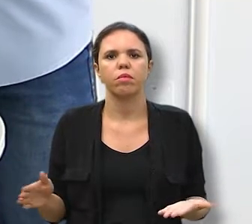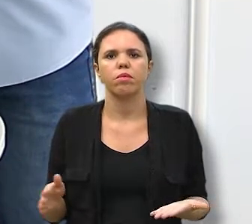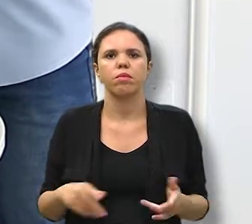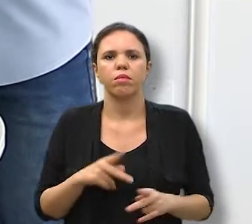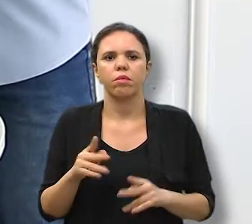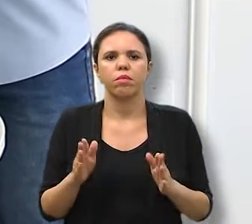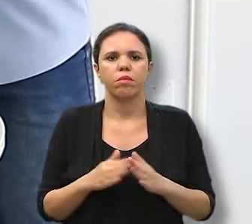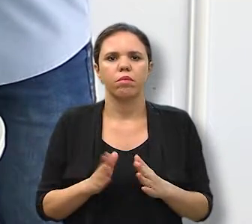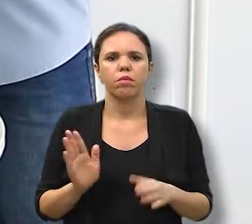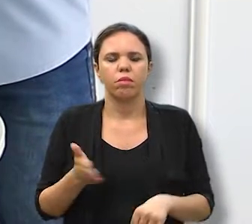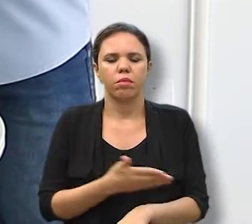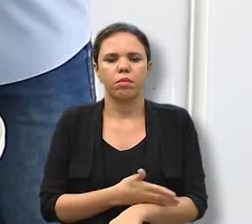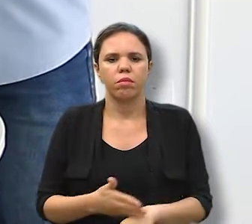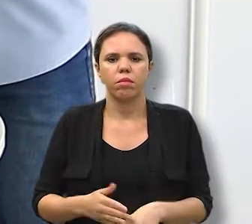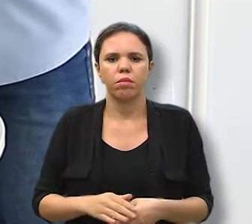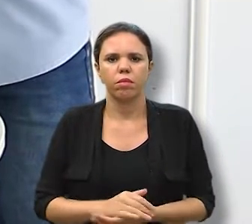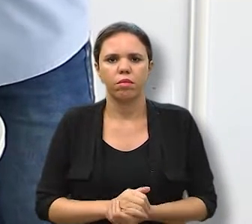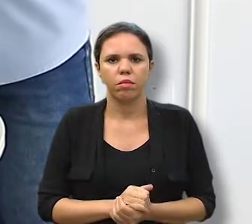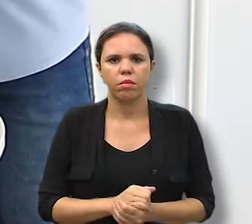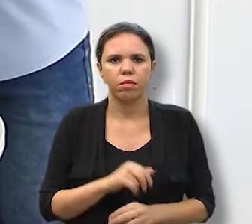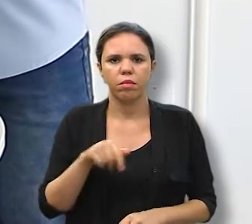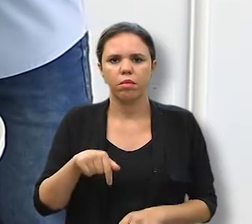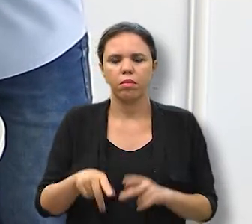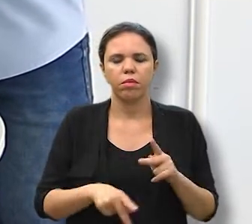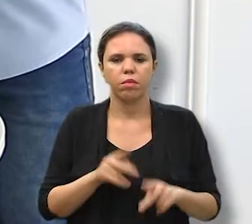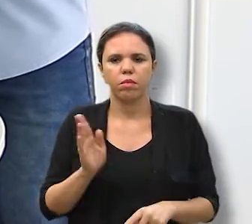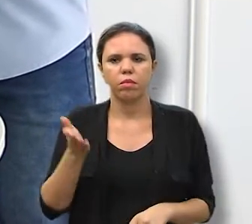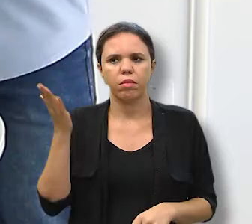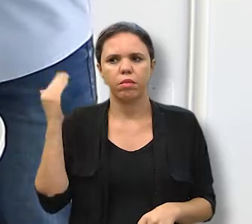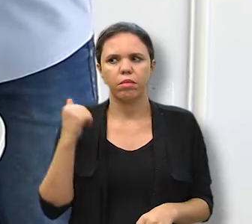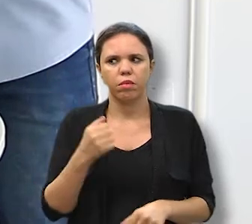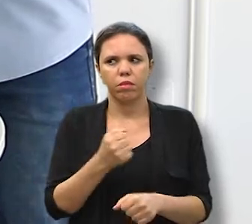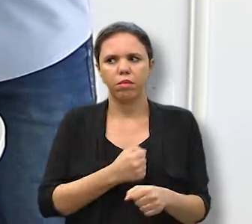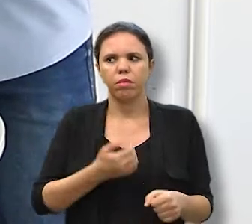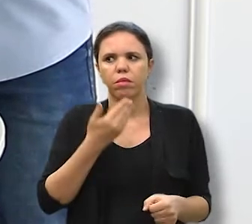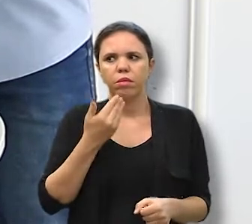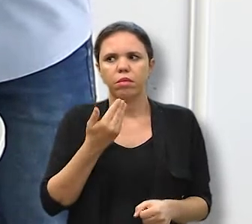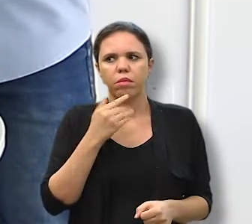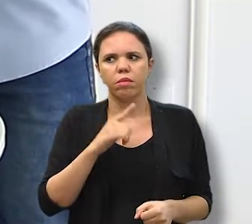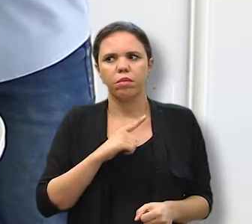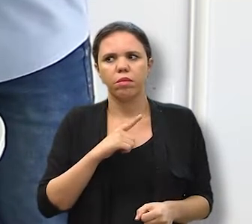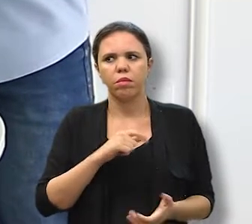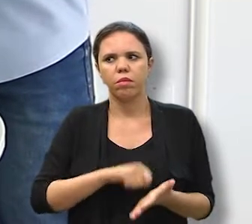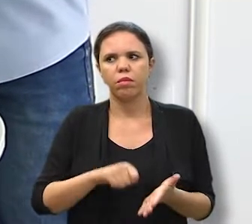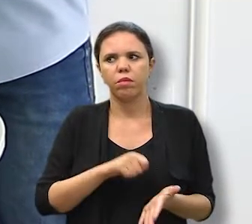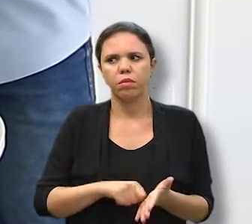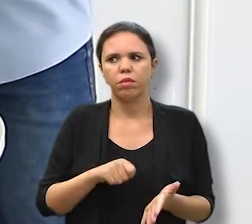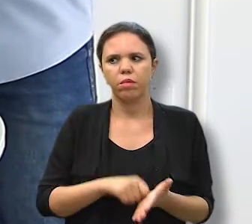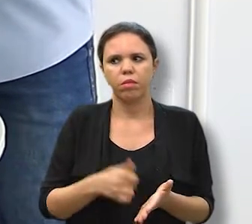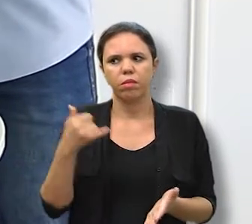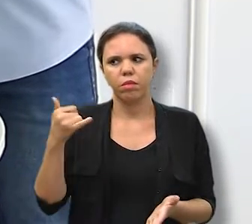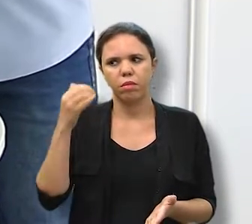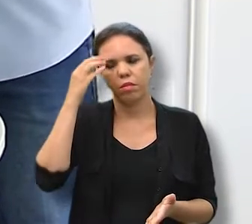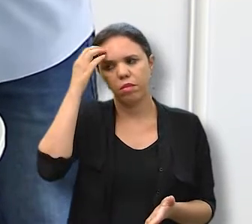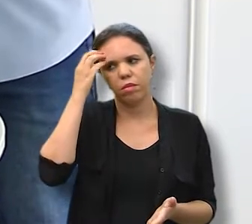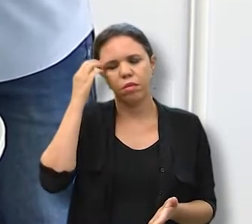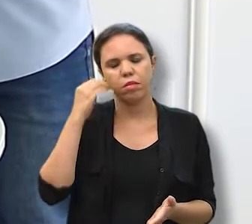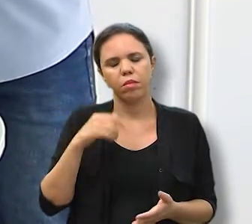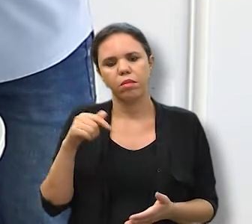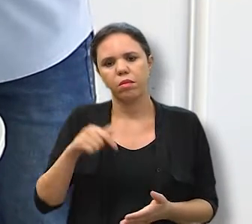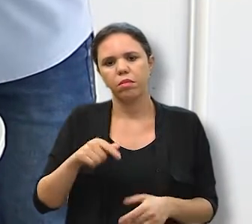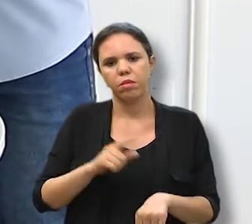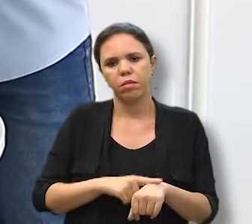casa, eles já estão acostumados. Aqui, o pessoal já sabe cozinhar fácil, tem que pegar o caderninho, o celular para anotar. Sim. Porque